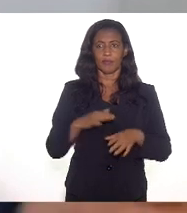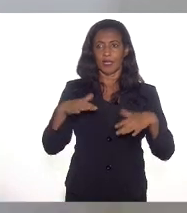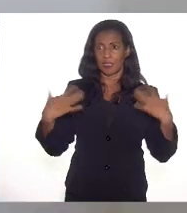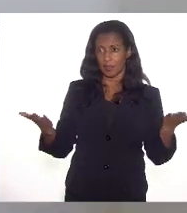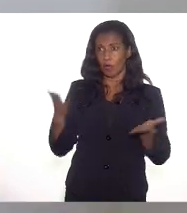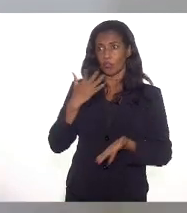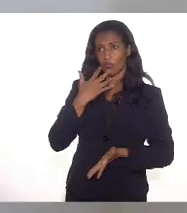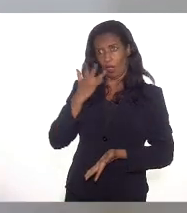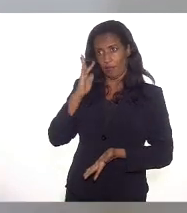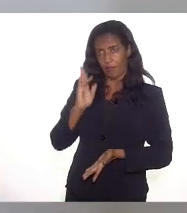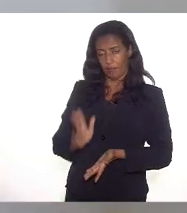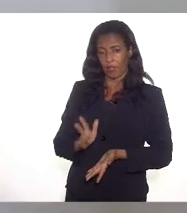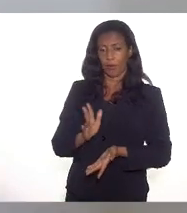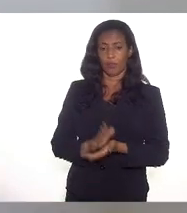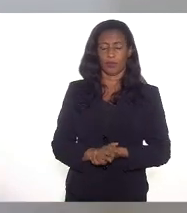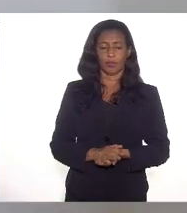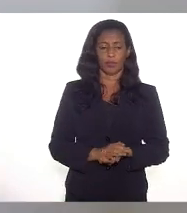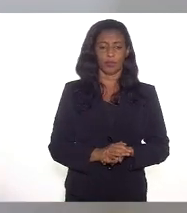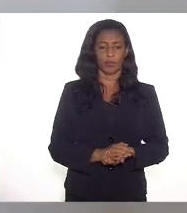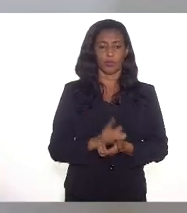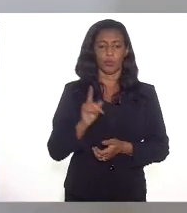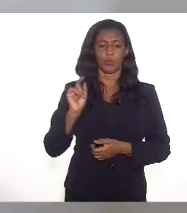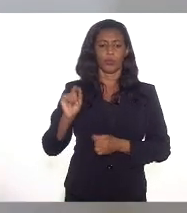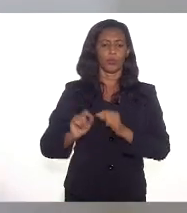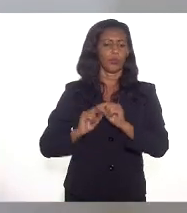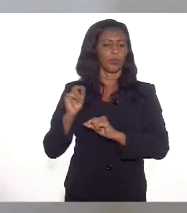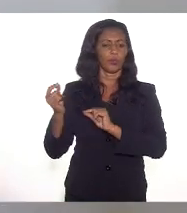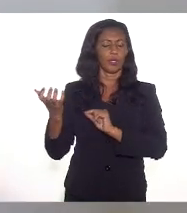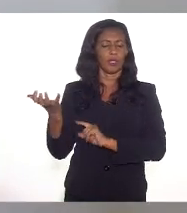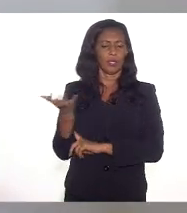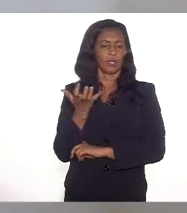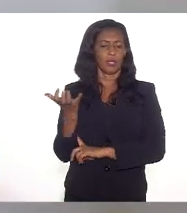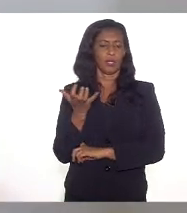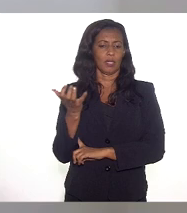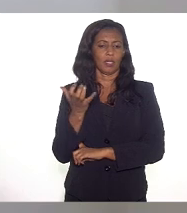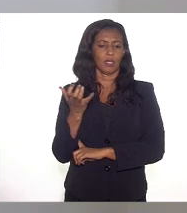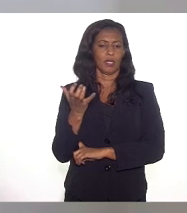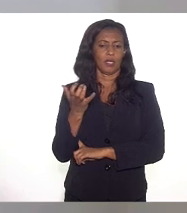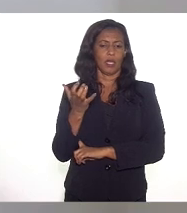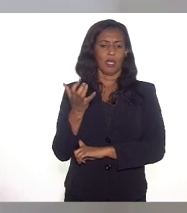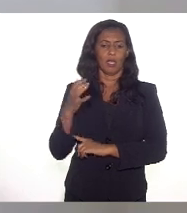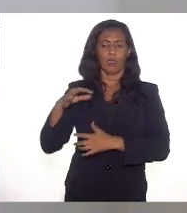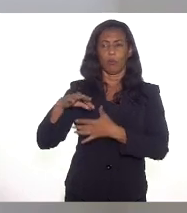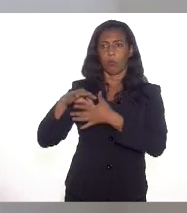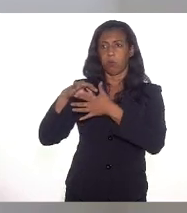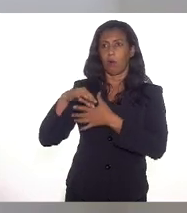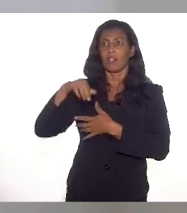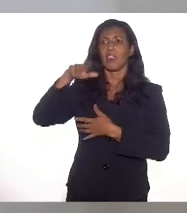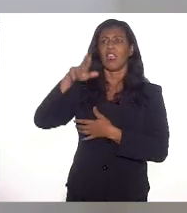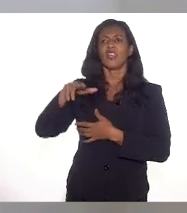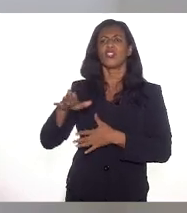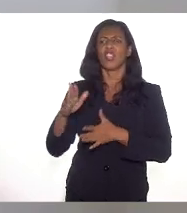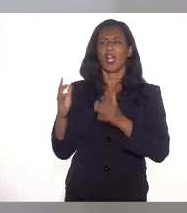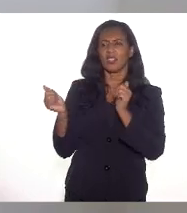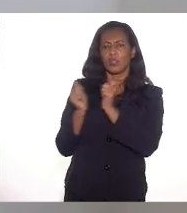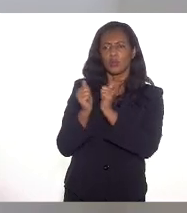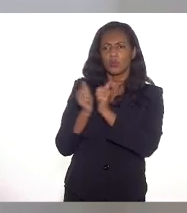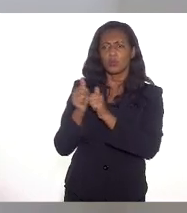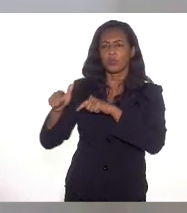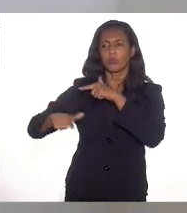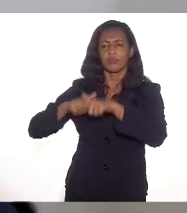já falou. Porque o que se pretende é titular quem já está na área, quem está